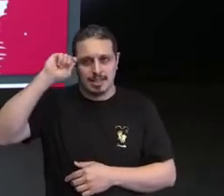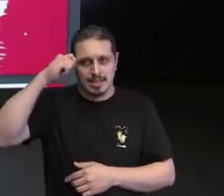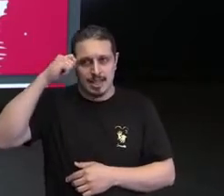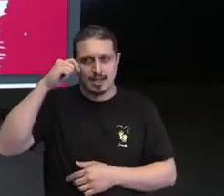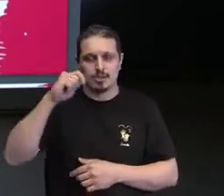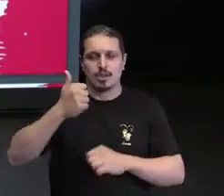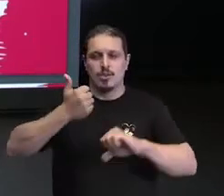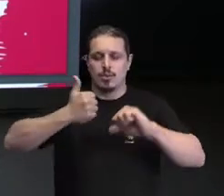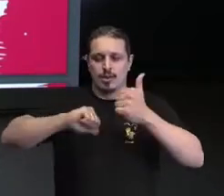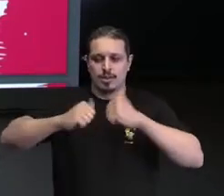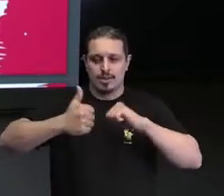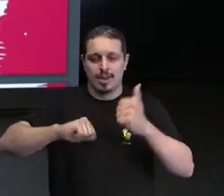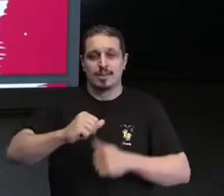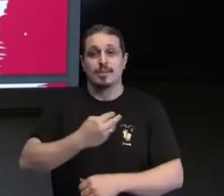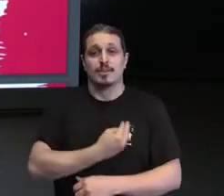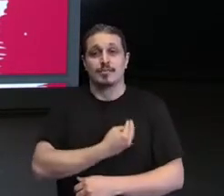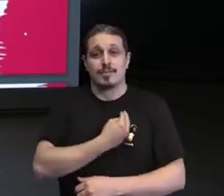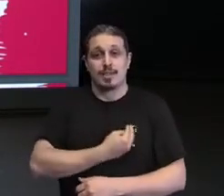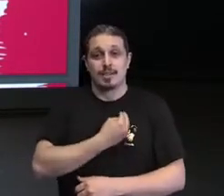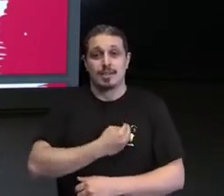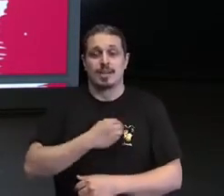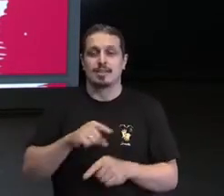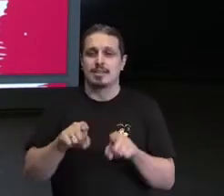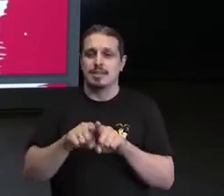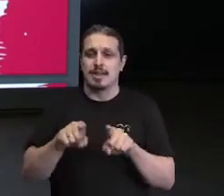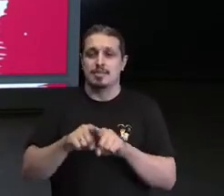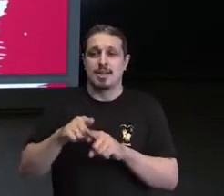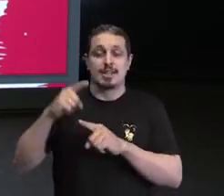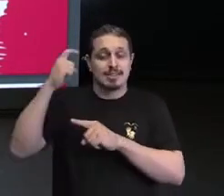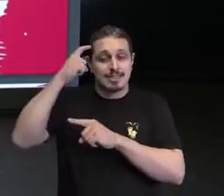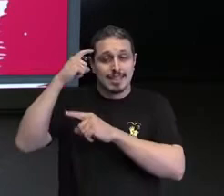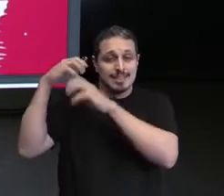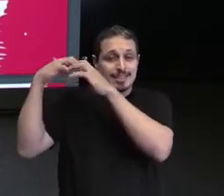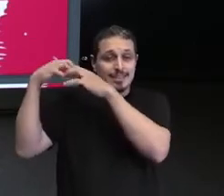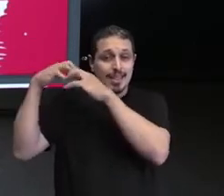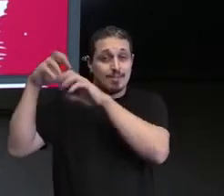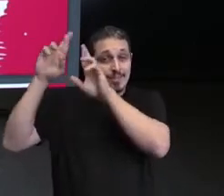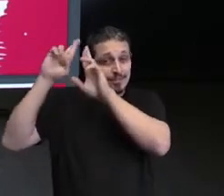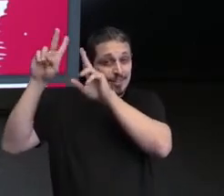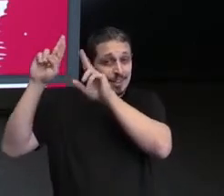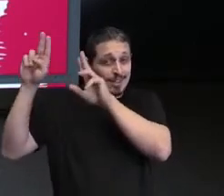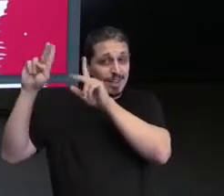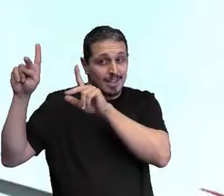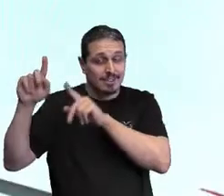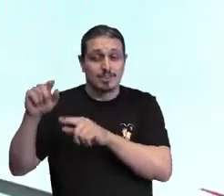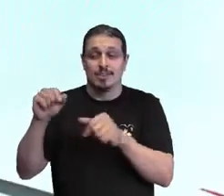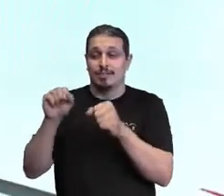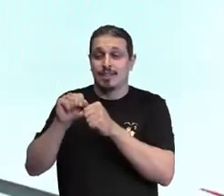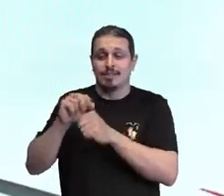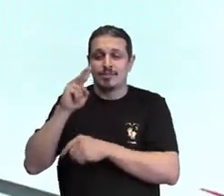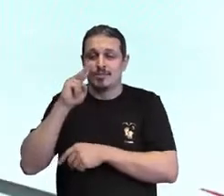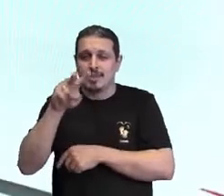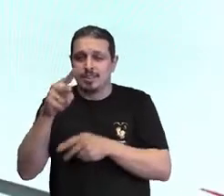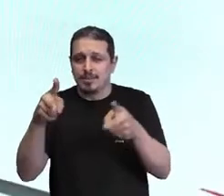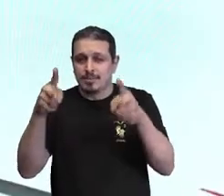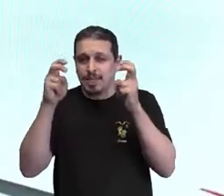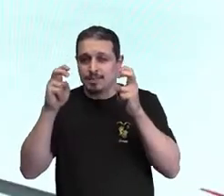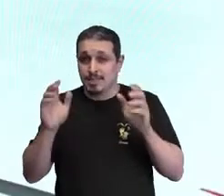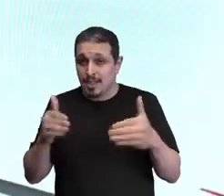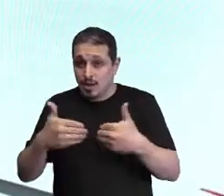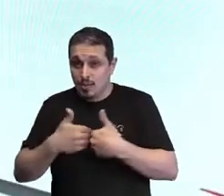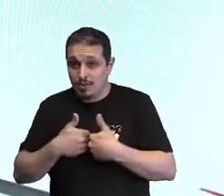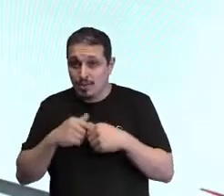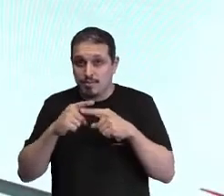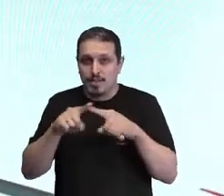pode ser negado a uma mulher preta neurodivergente e aqui eu tô falando do autismo especificamente mas daqui a pouco vocês vão entender o que eu quero de fato